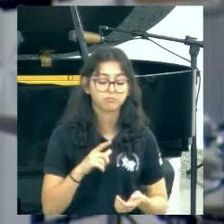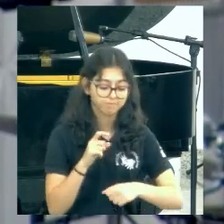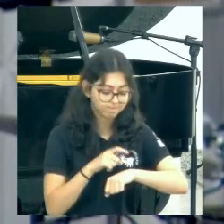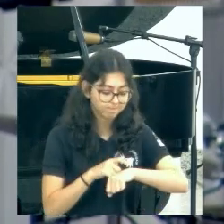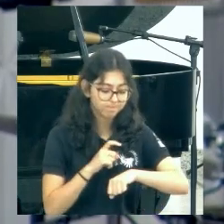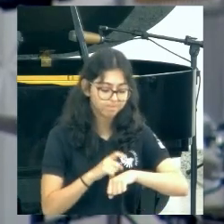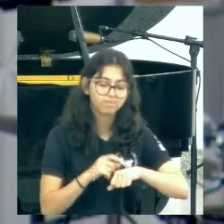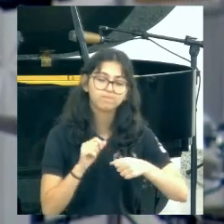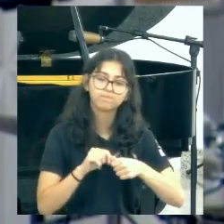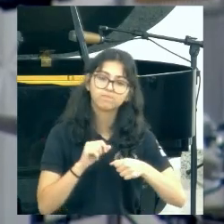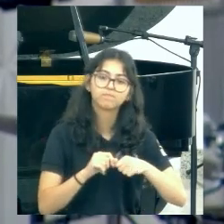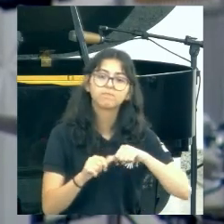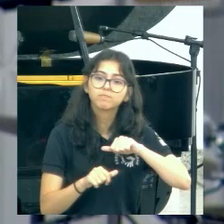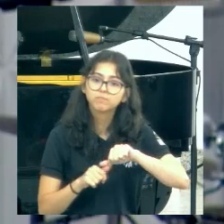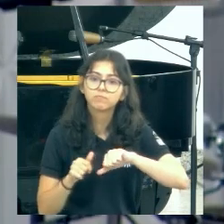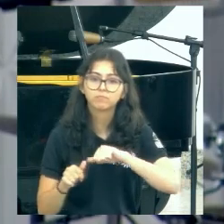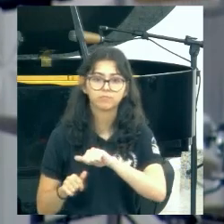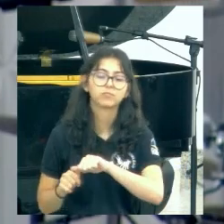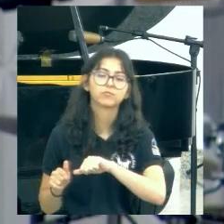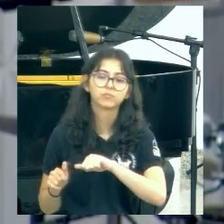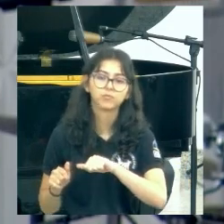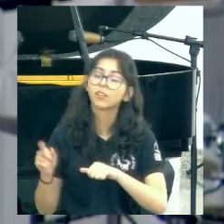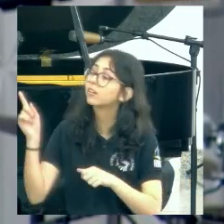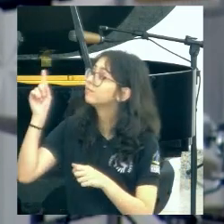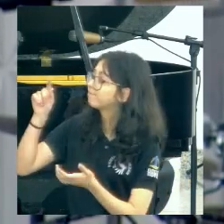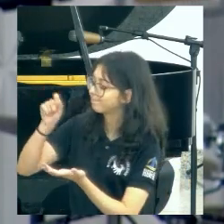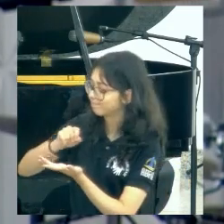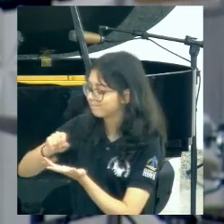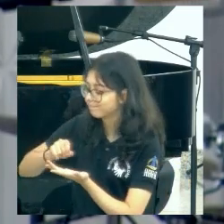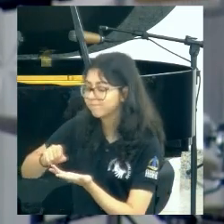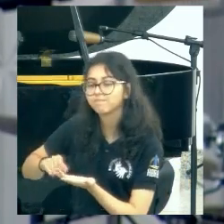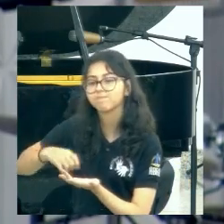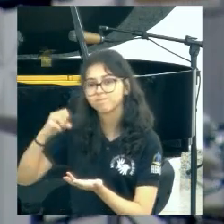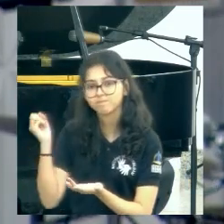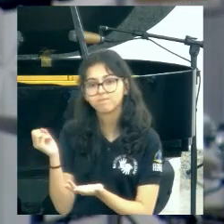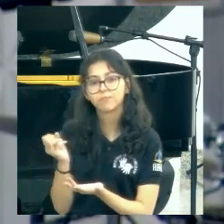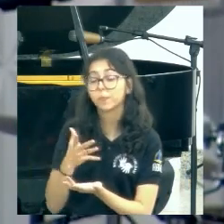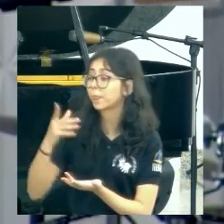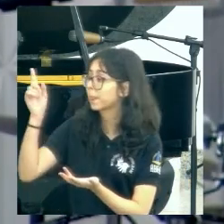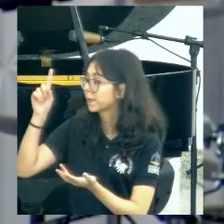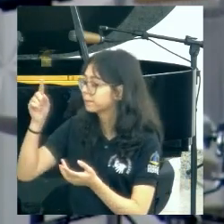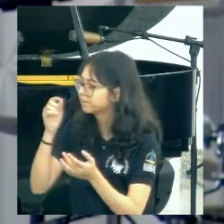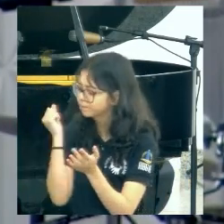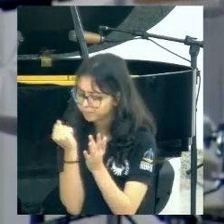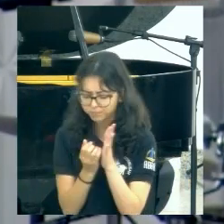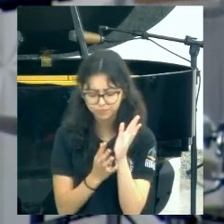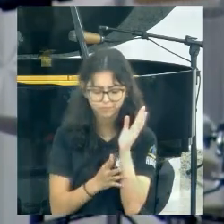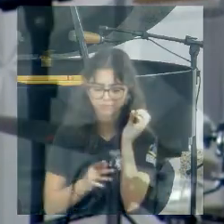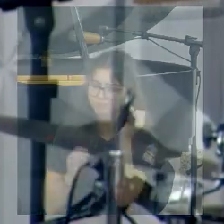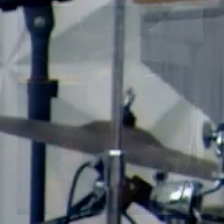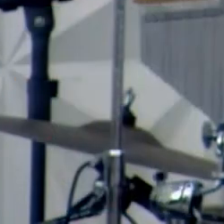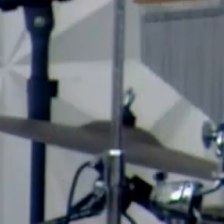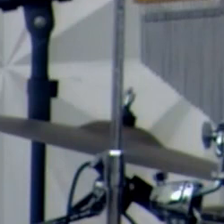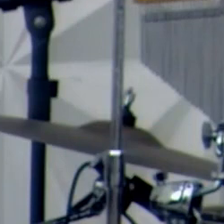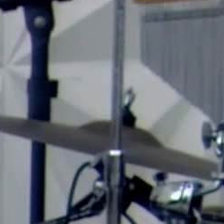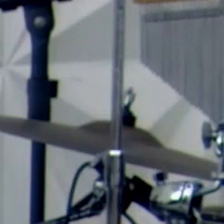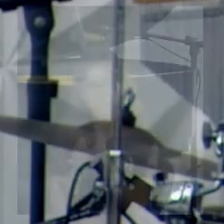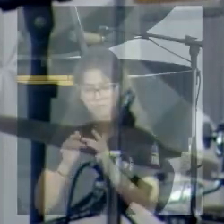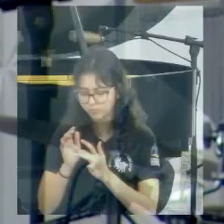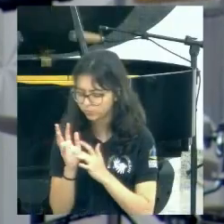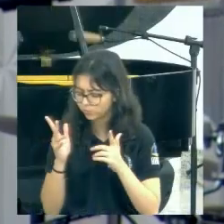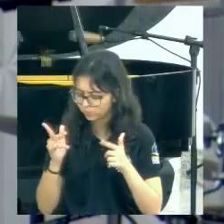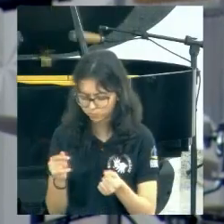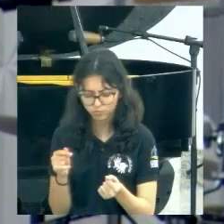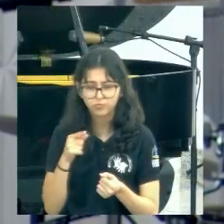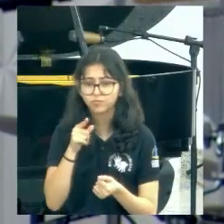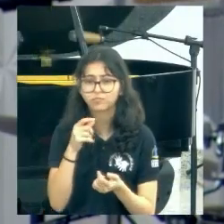restaurar. Deus escreve uma carta nova. Deus apaga com o sangue de Jesus tudo quanto foi escrito até